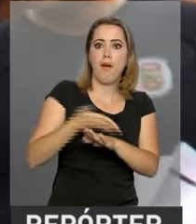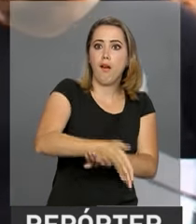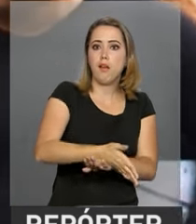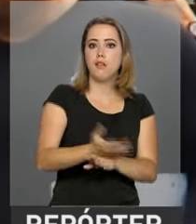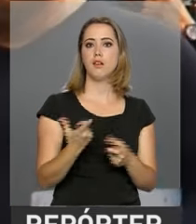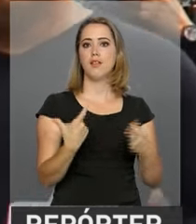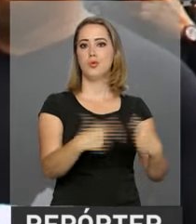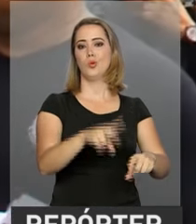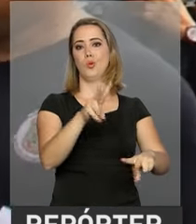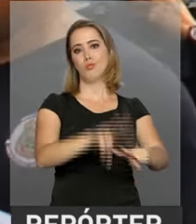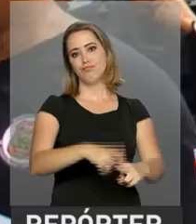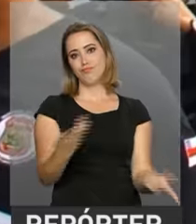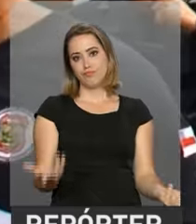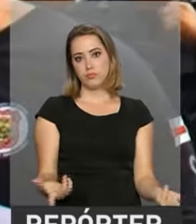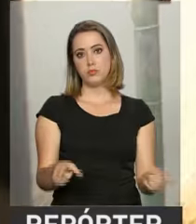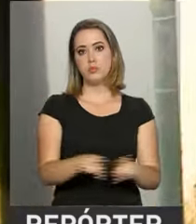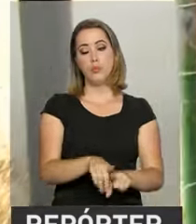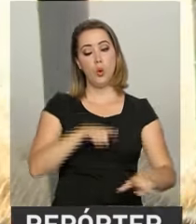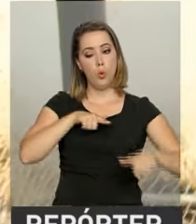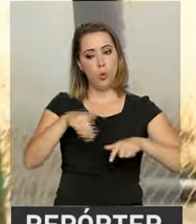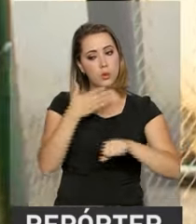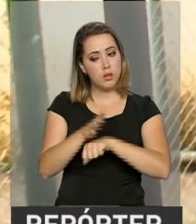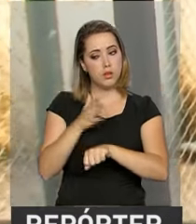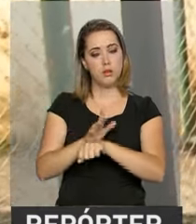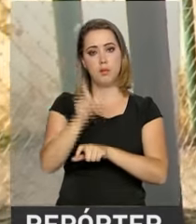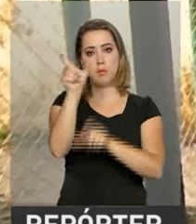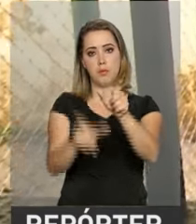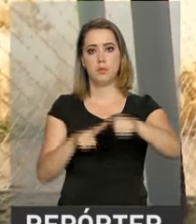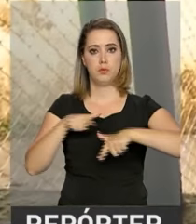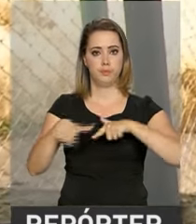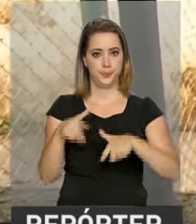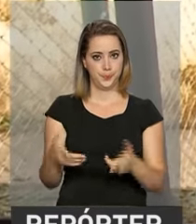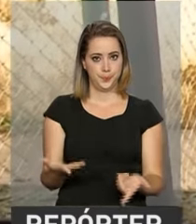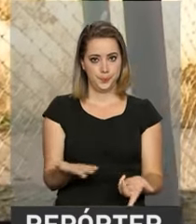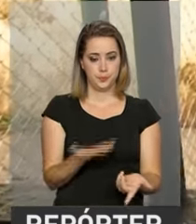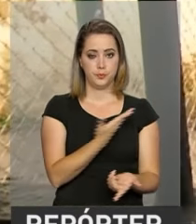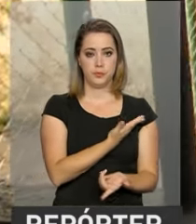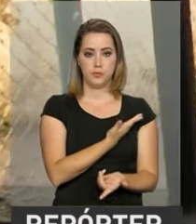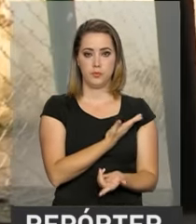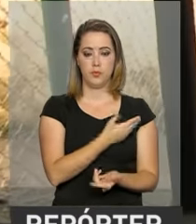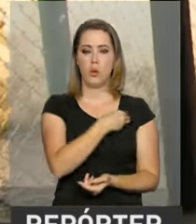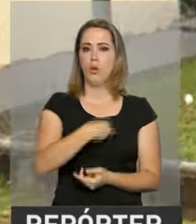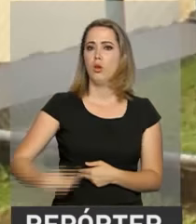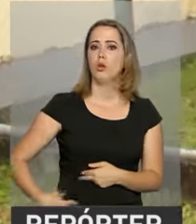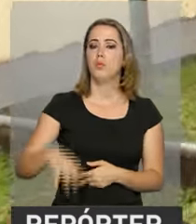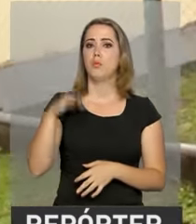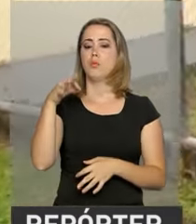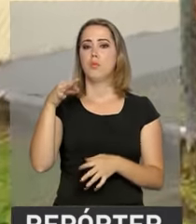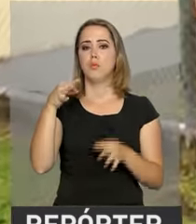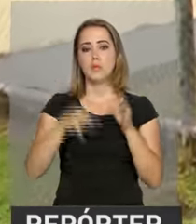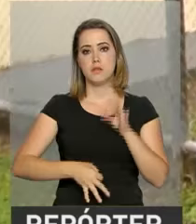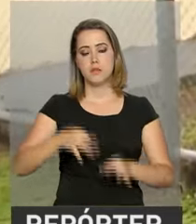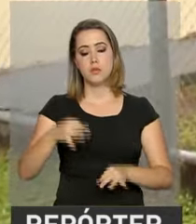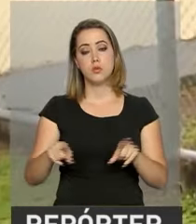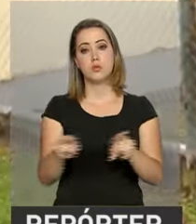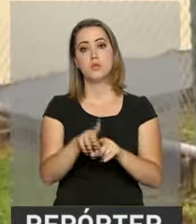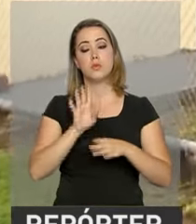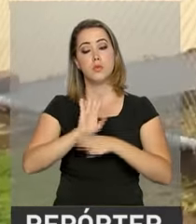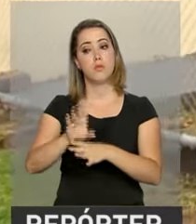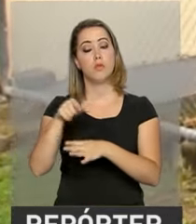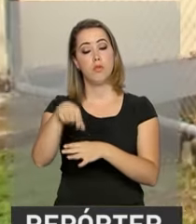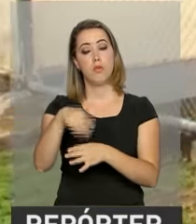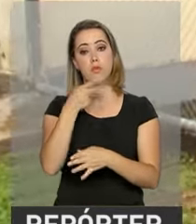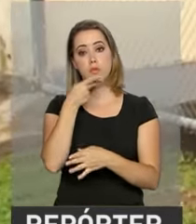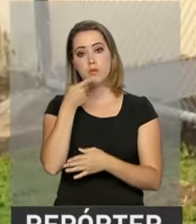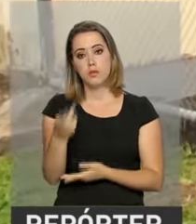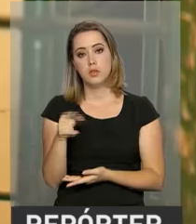a capacitação dos servidores. O ministro Alexandre de Moraes adiantou ainda que até junho o Fundo Penitenciário Nacional vai transferir